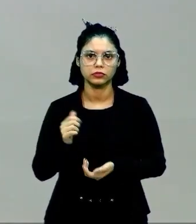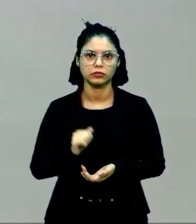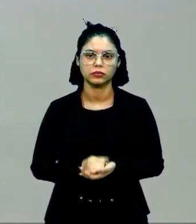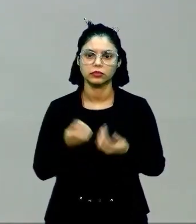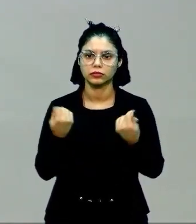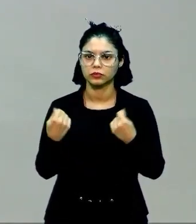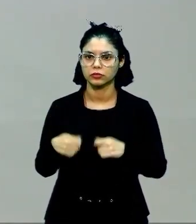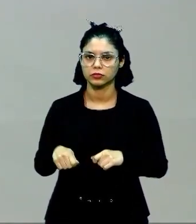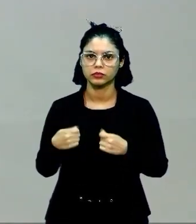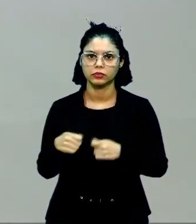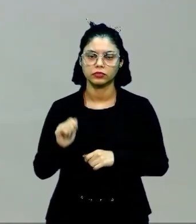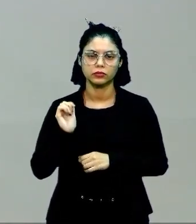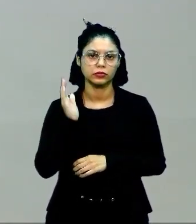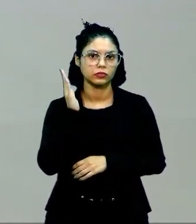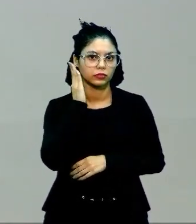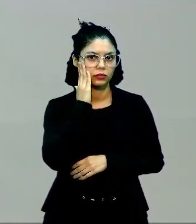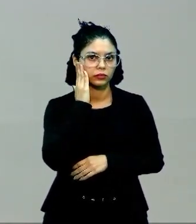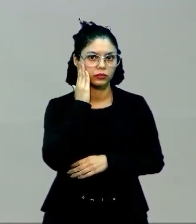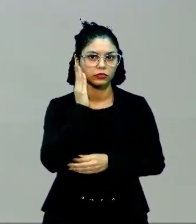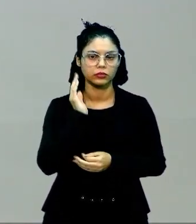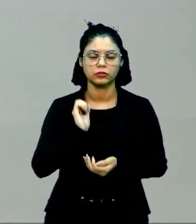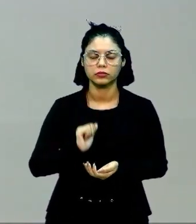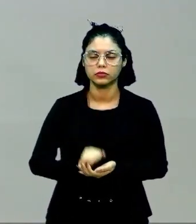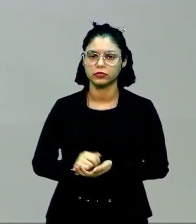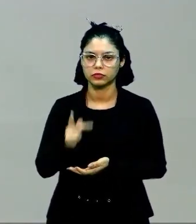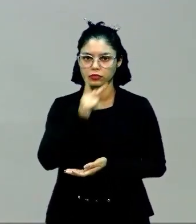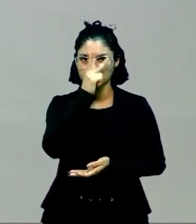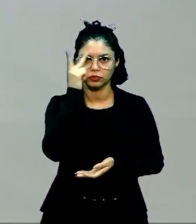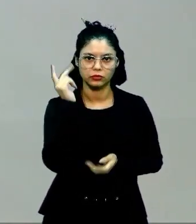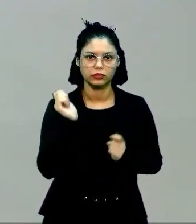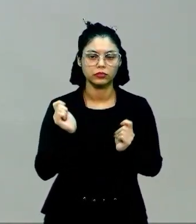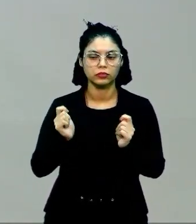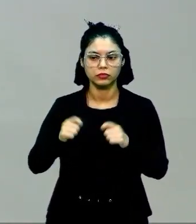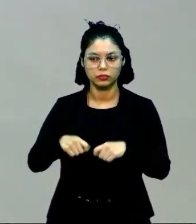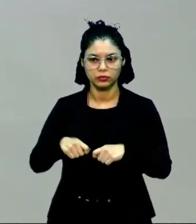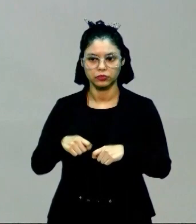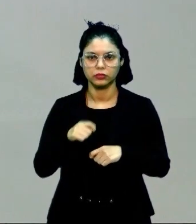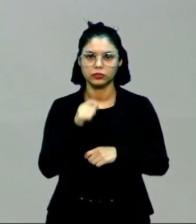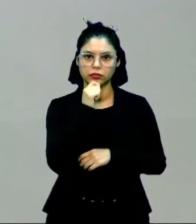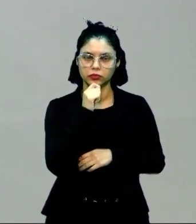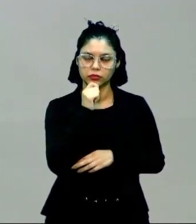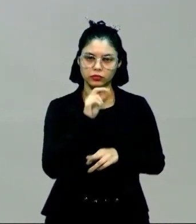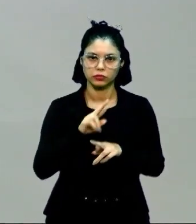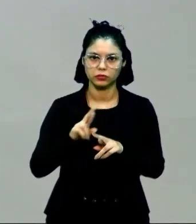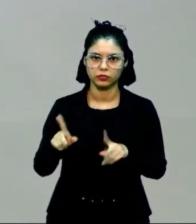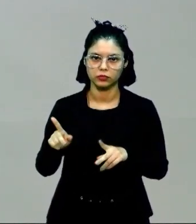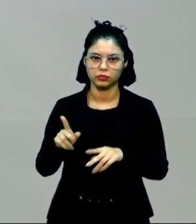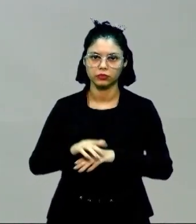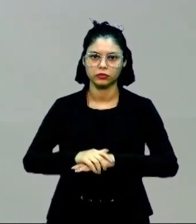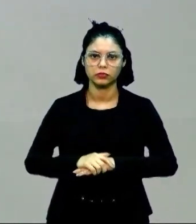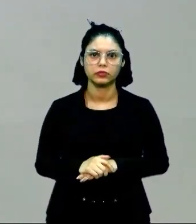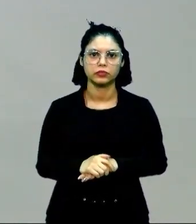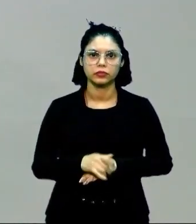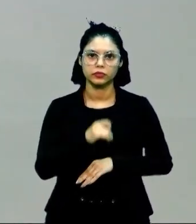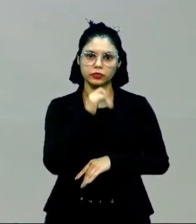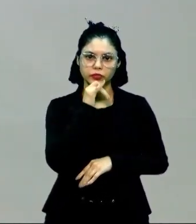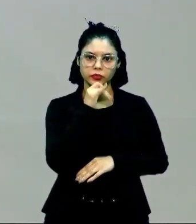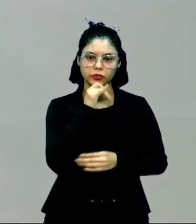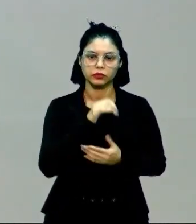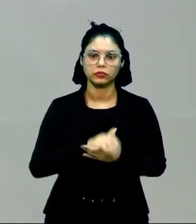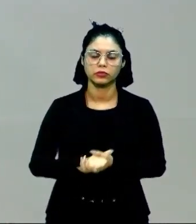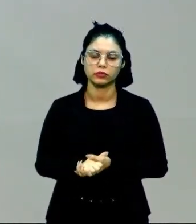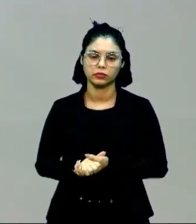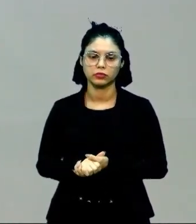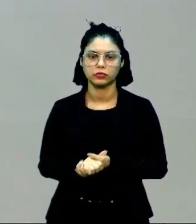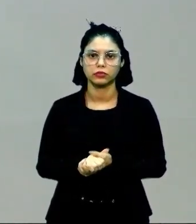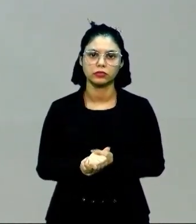também precisamos entender que as pessoas, elas também possuem as suas diferenças. Por exemplo, eu sou